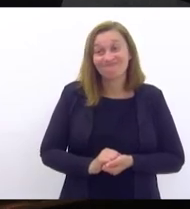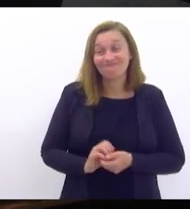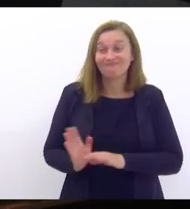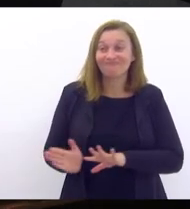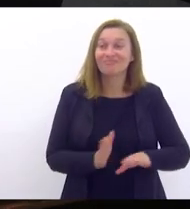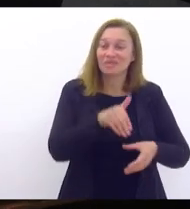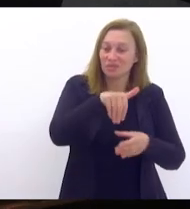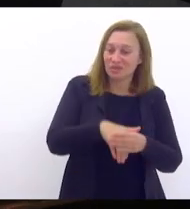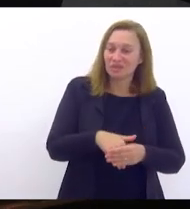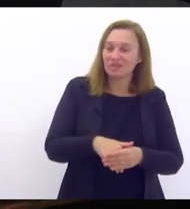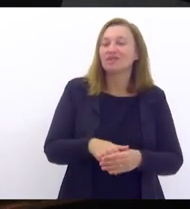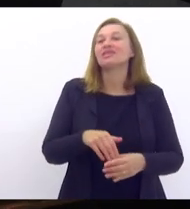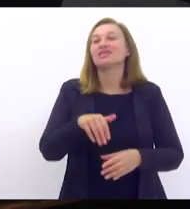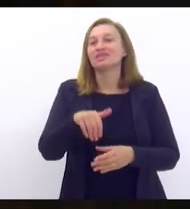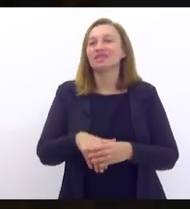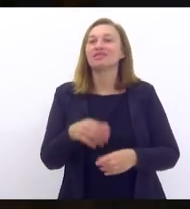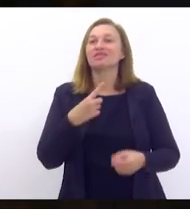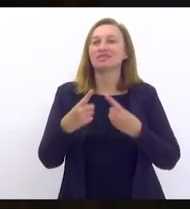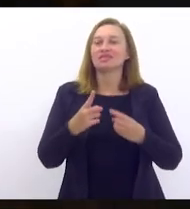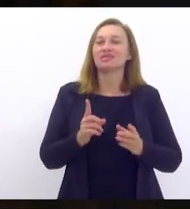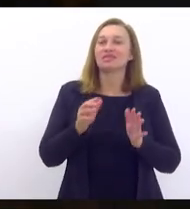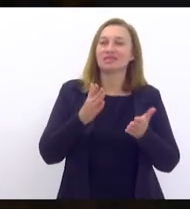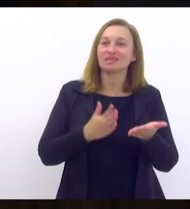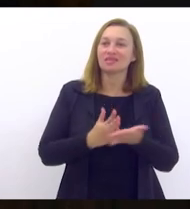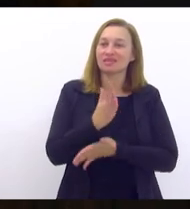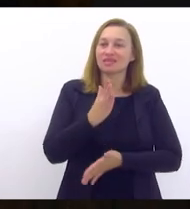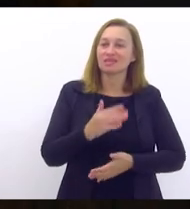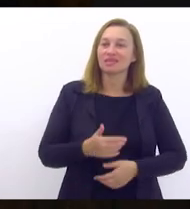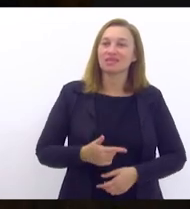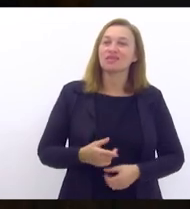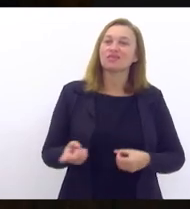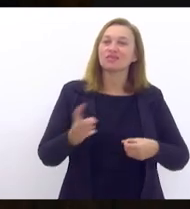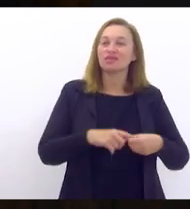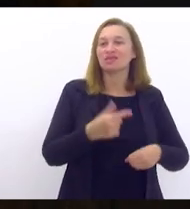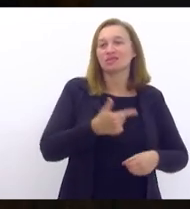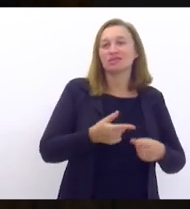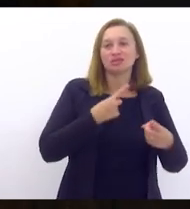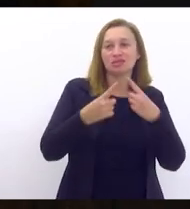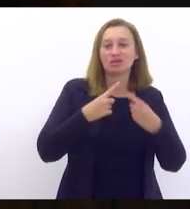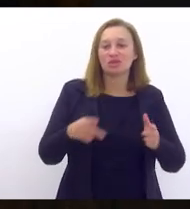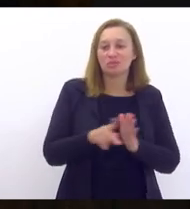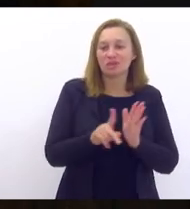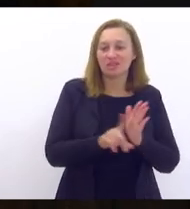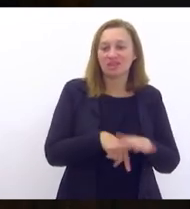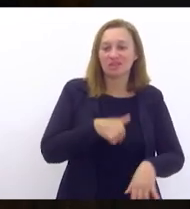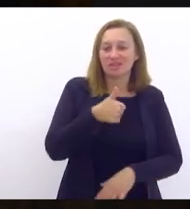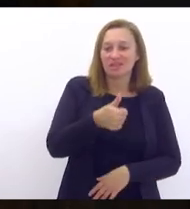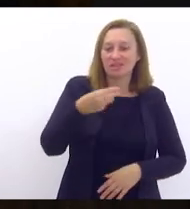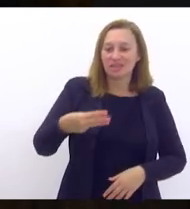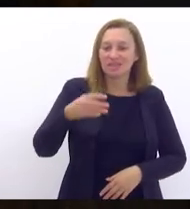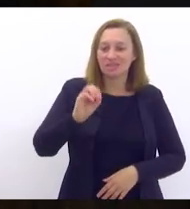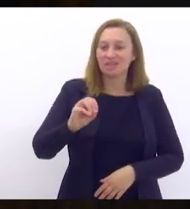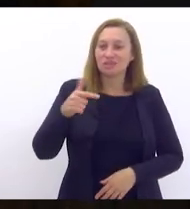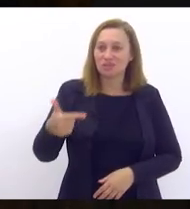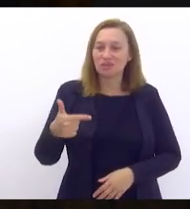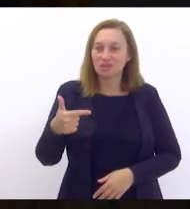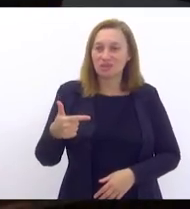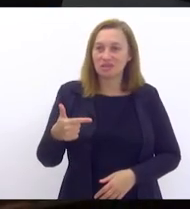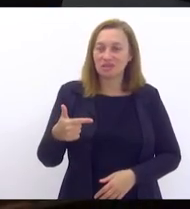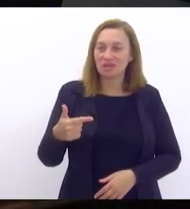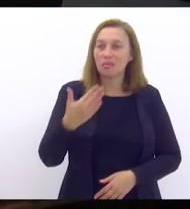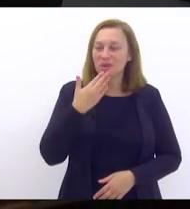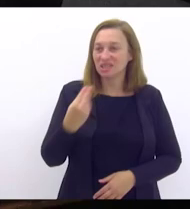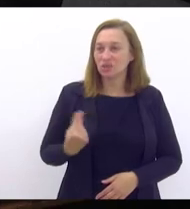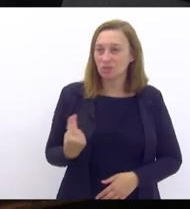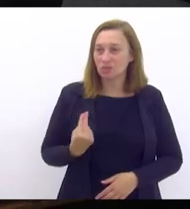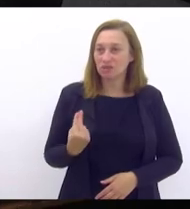Em votação, senhores que aprovam, permaneçam como estão, aprovado. Primeira, retorno, segunda. Projeto de lei número 3... Tia Ju, só queria pedir a coautoria,